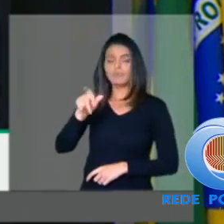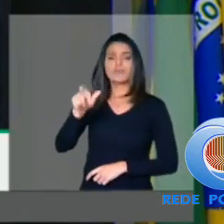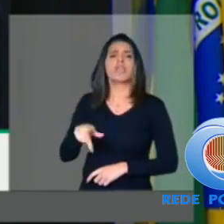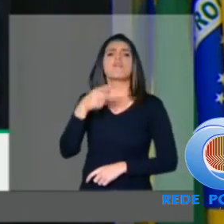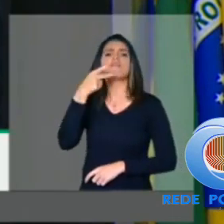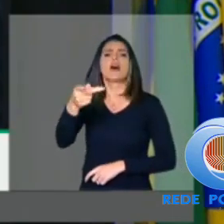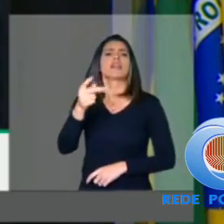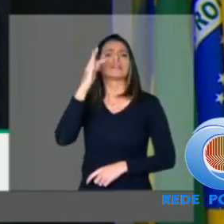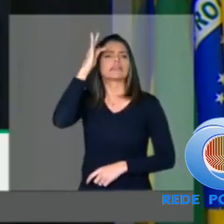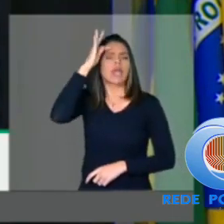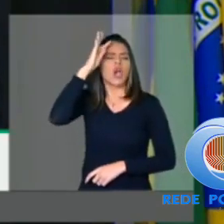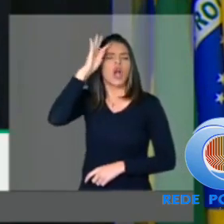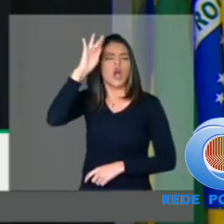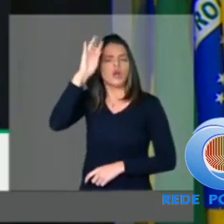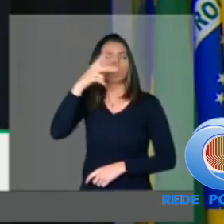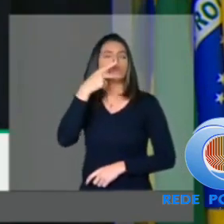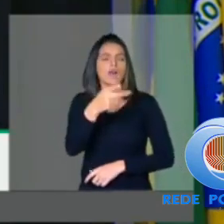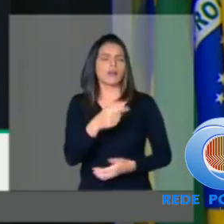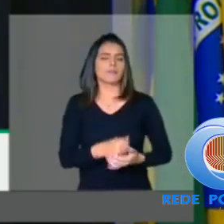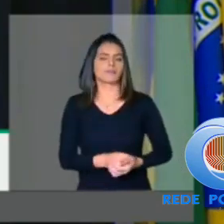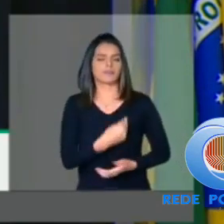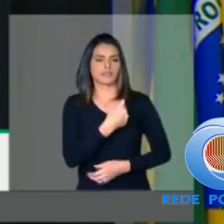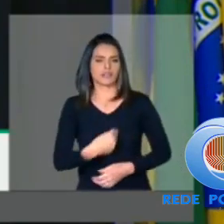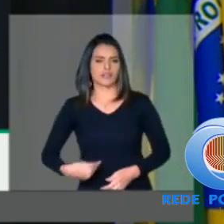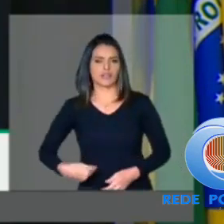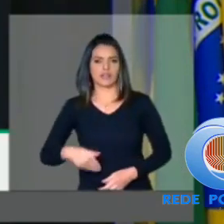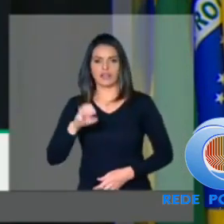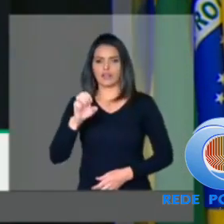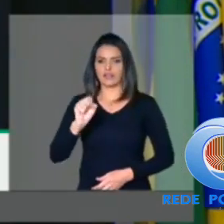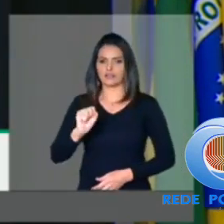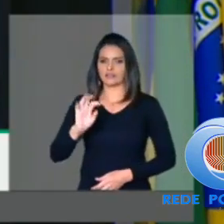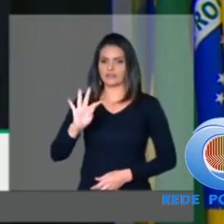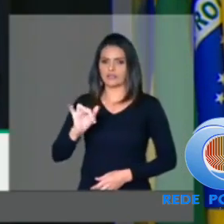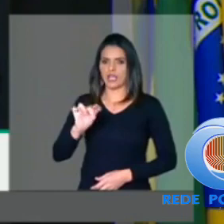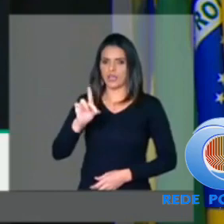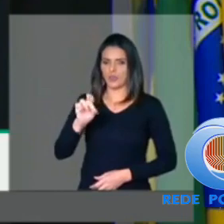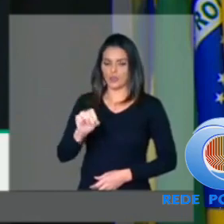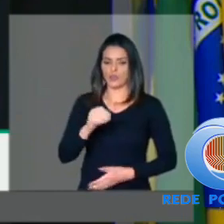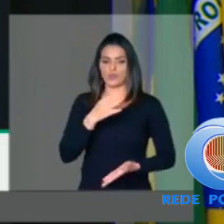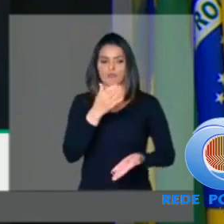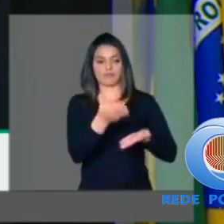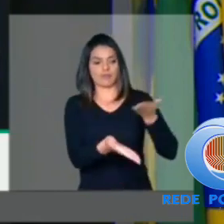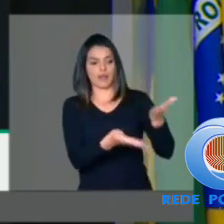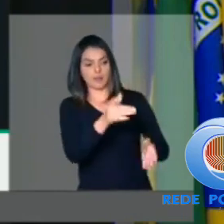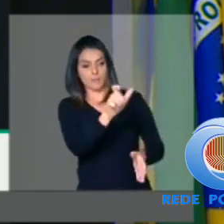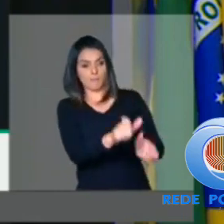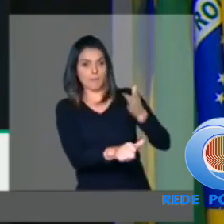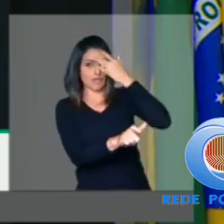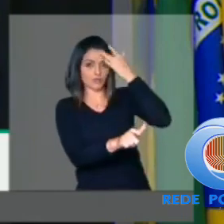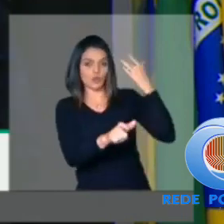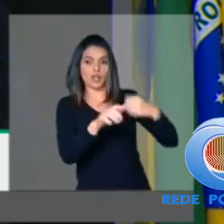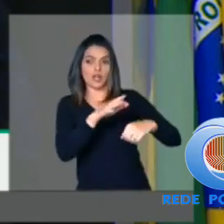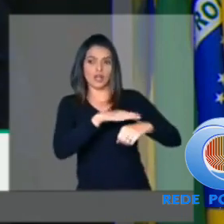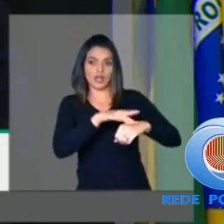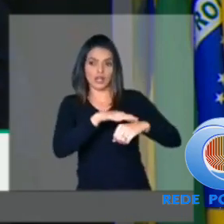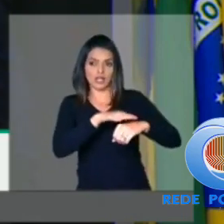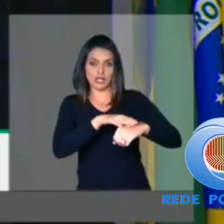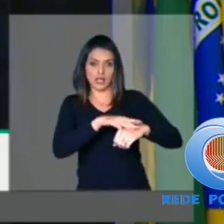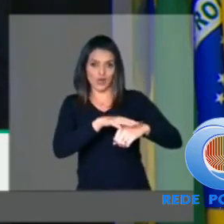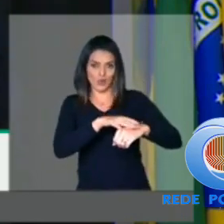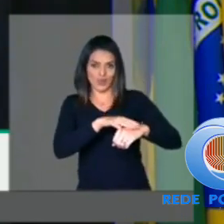o Estado, ele trata o paciente de leucemia com um tiro na